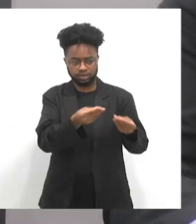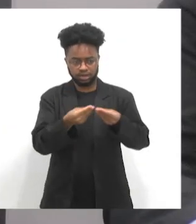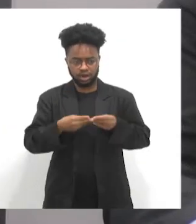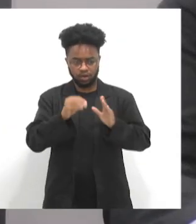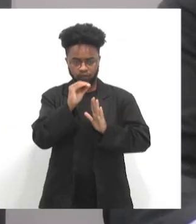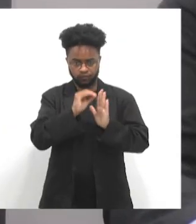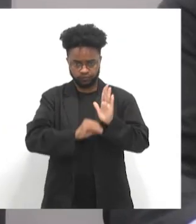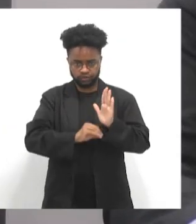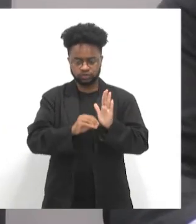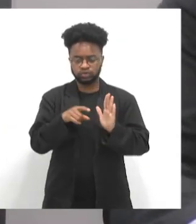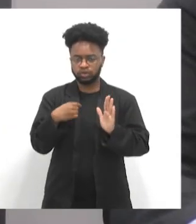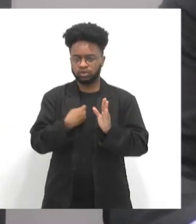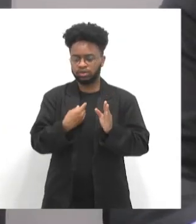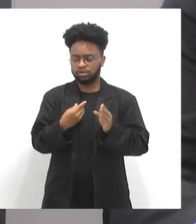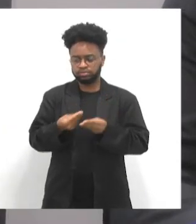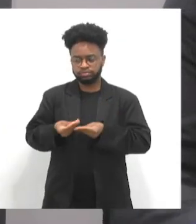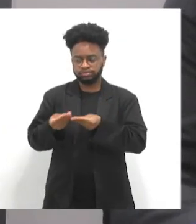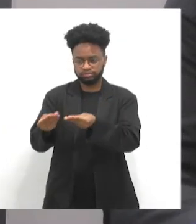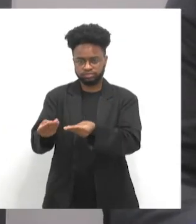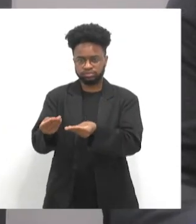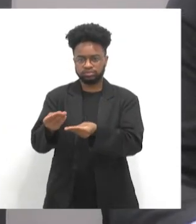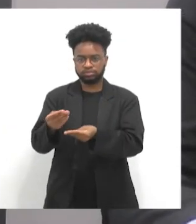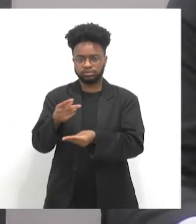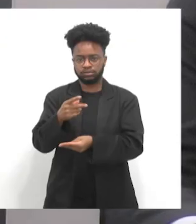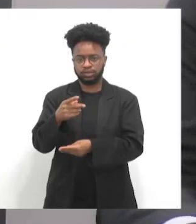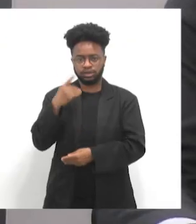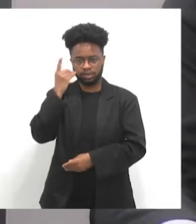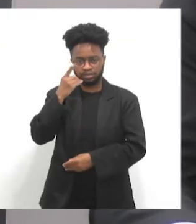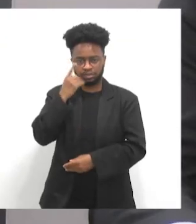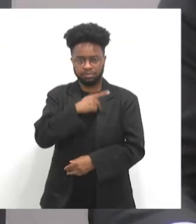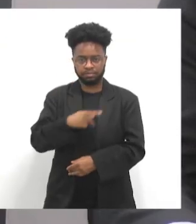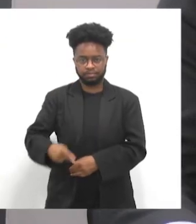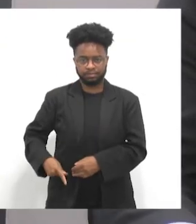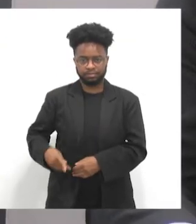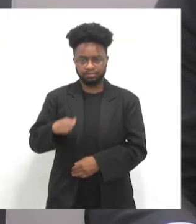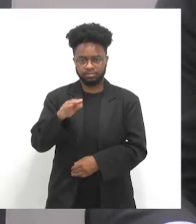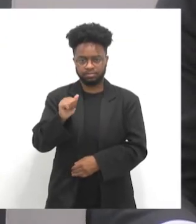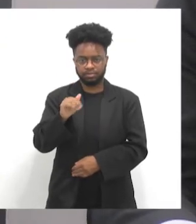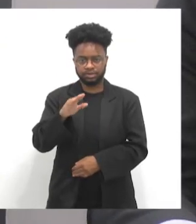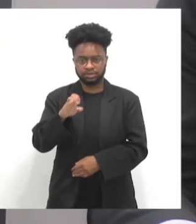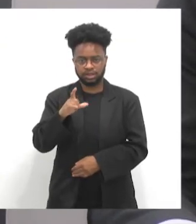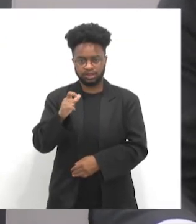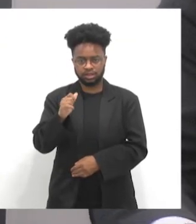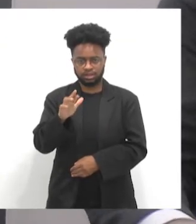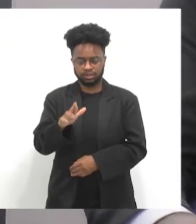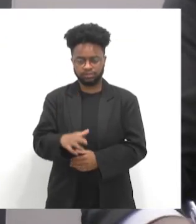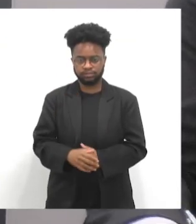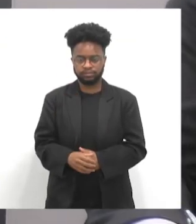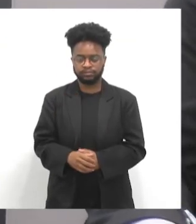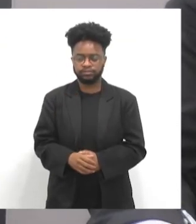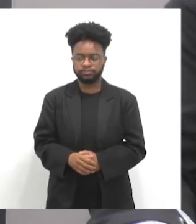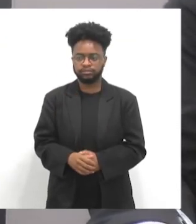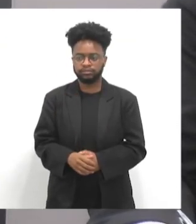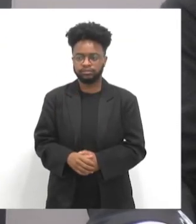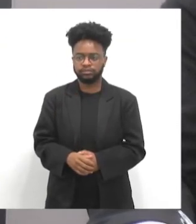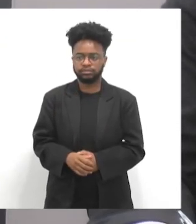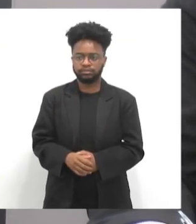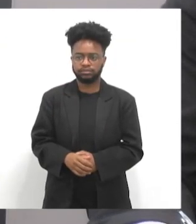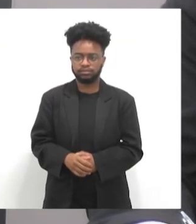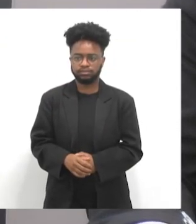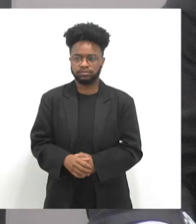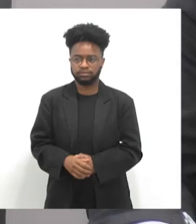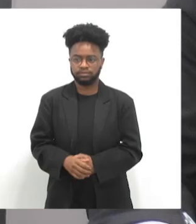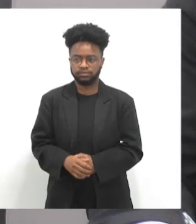vamos apresentar a questão ao deputado, nosso presidente Rodrigo Bacelar, para encaminhamento, rapidamente.